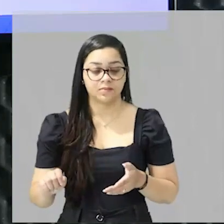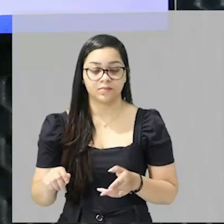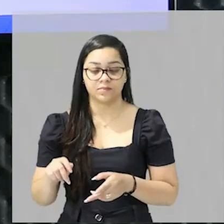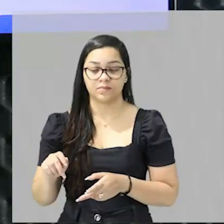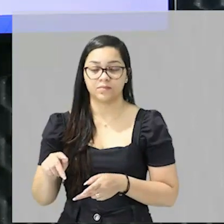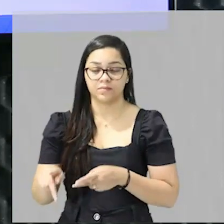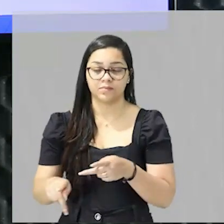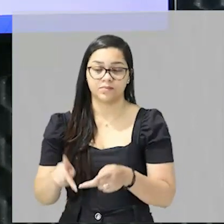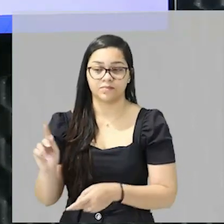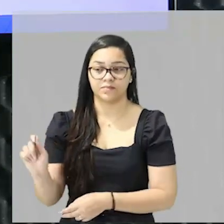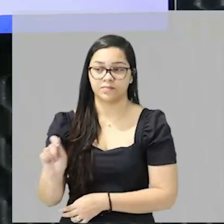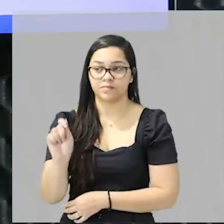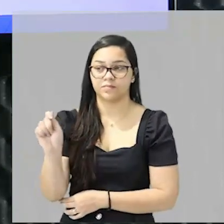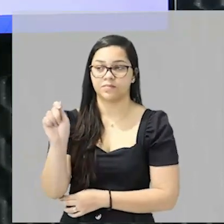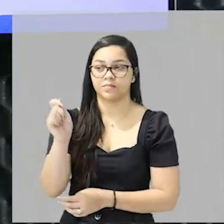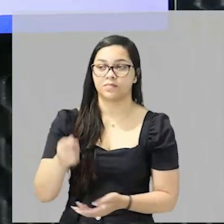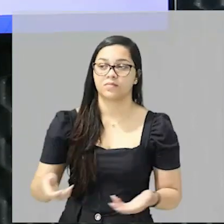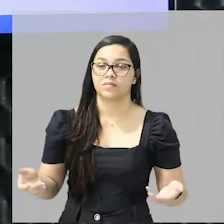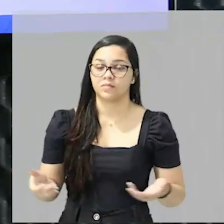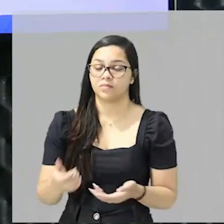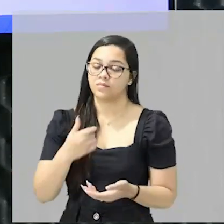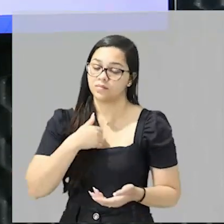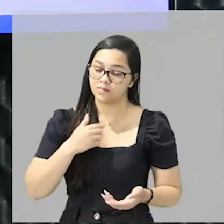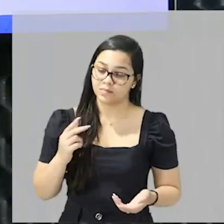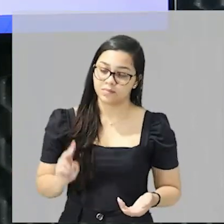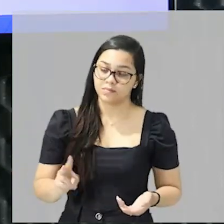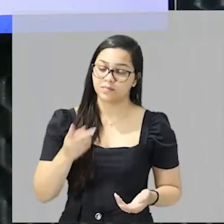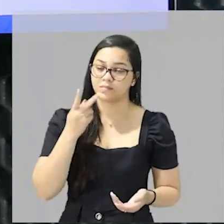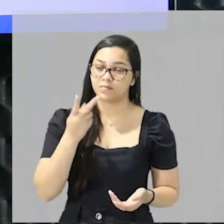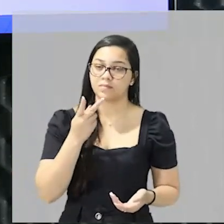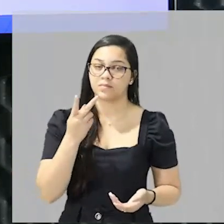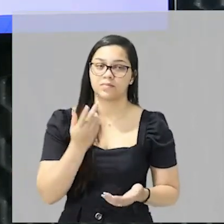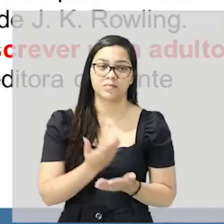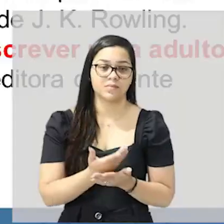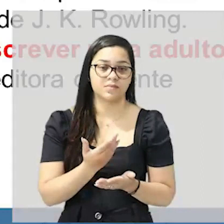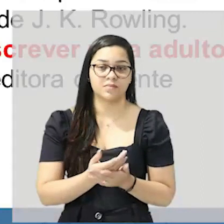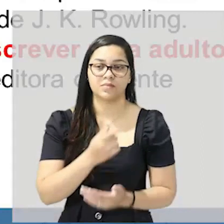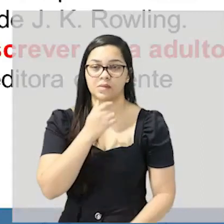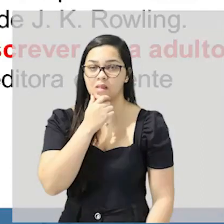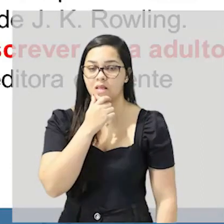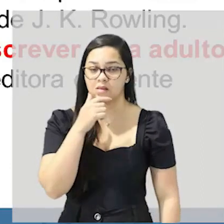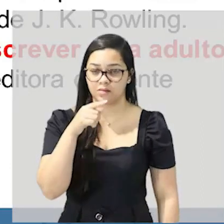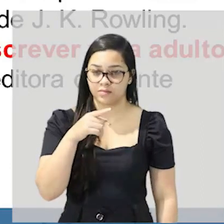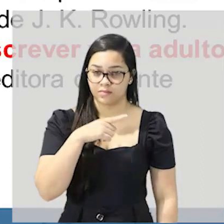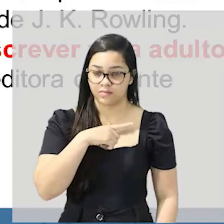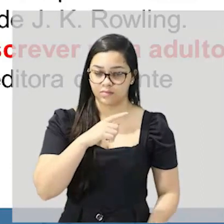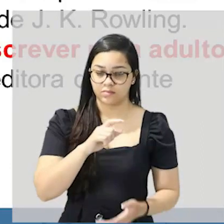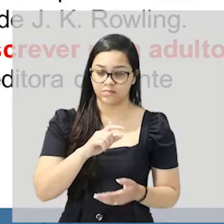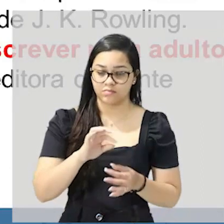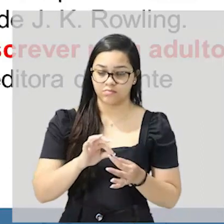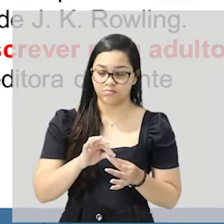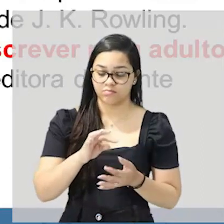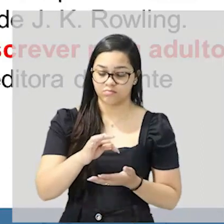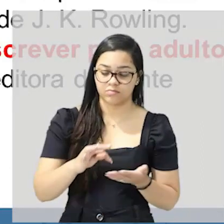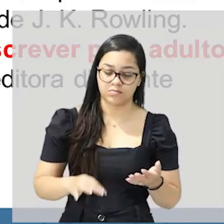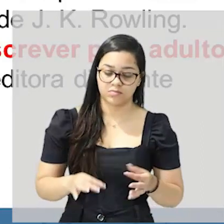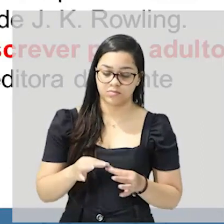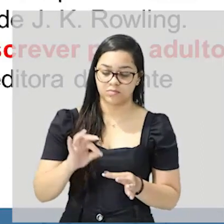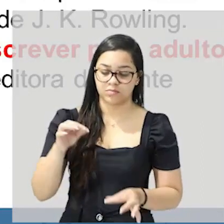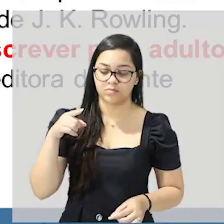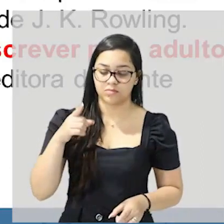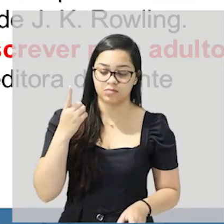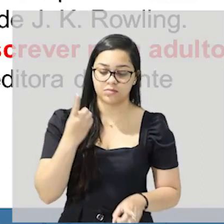adultos. Então, uma coisa que eu sempre falo nas aulas de inglês, não é porque você tem um texto extenso que para você encontrar a